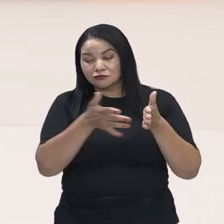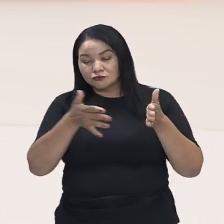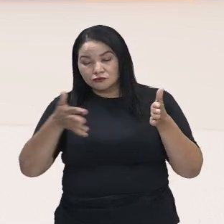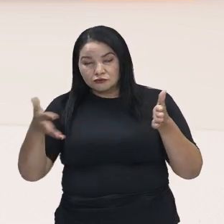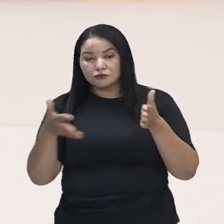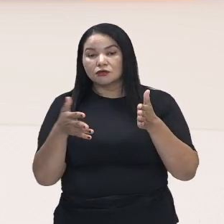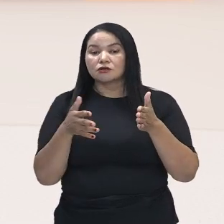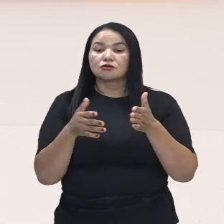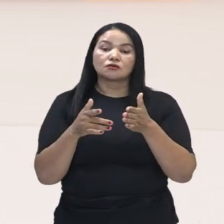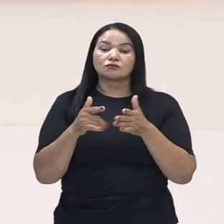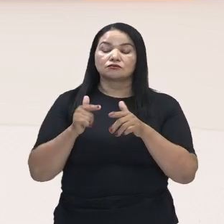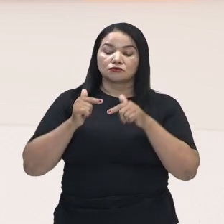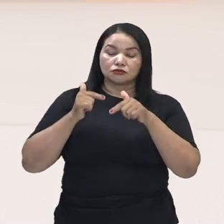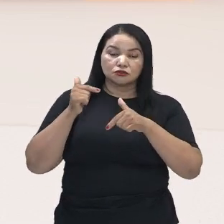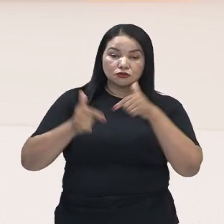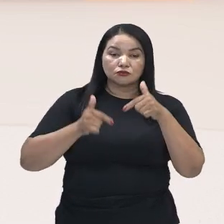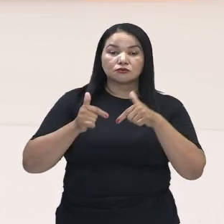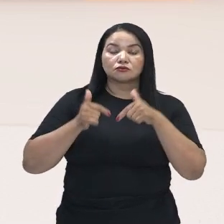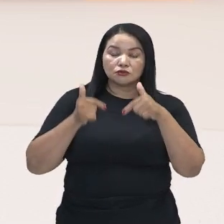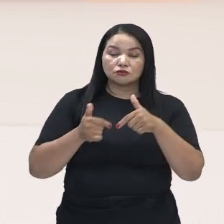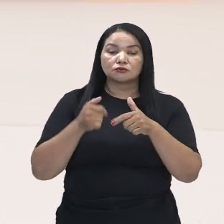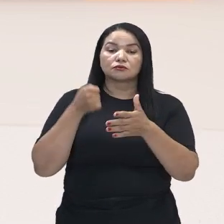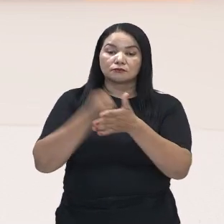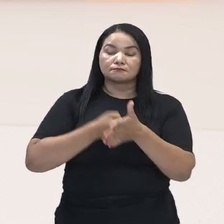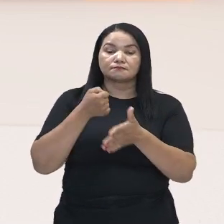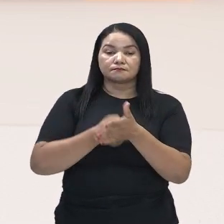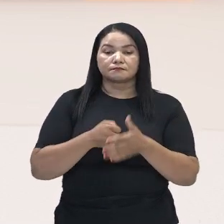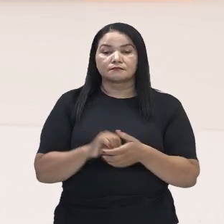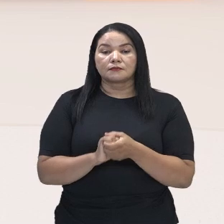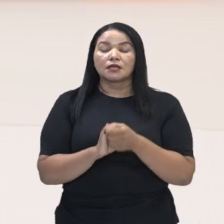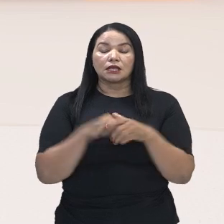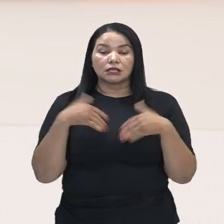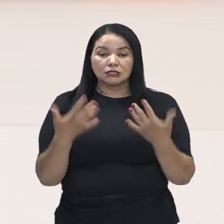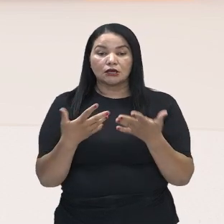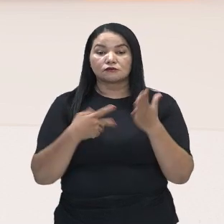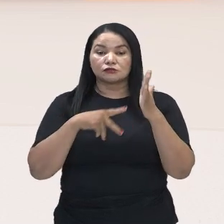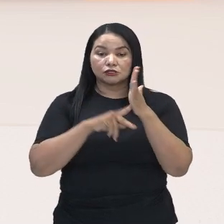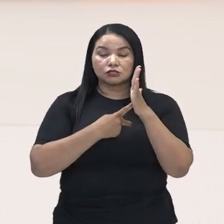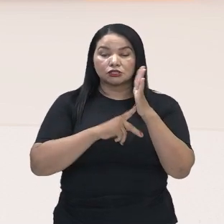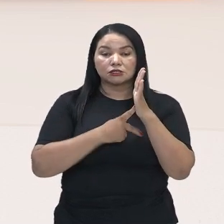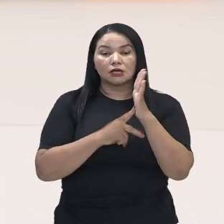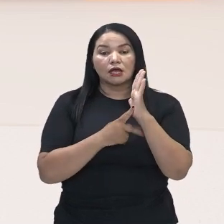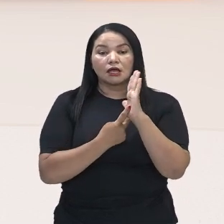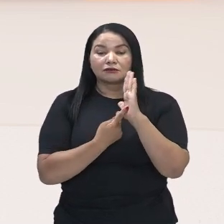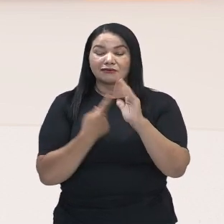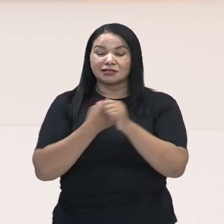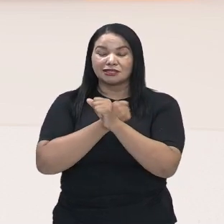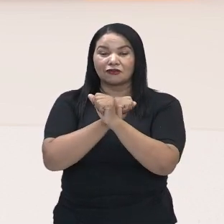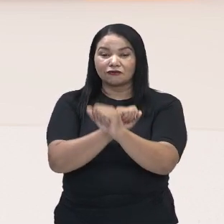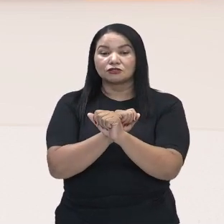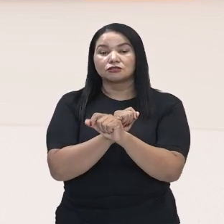de luta. Então, esses sindicatos que defendiam ali os interesses